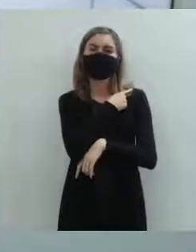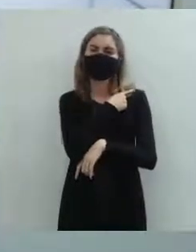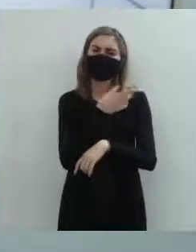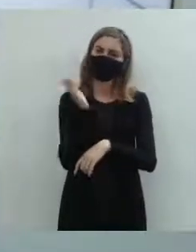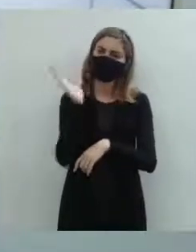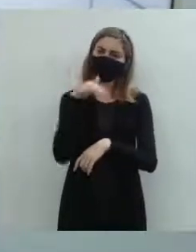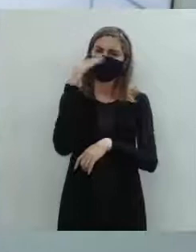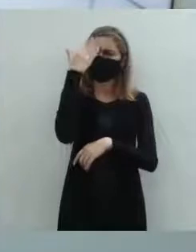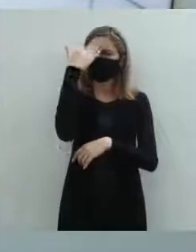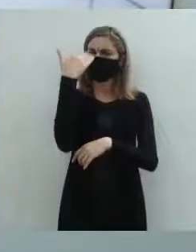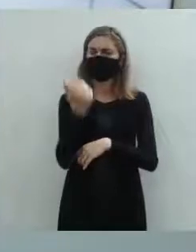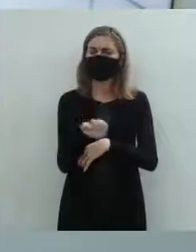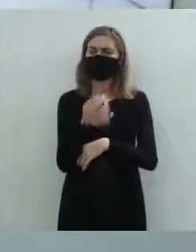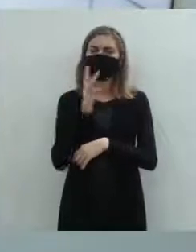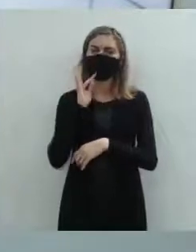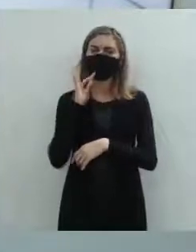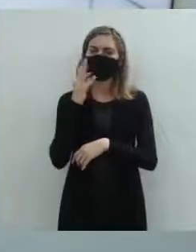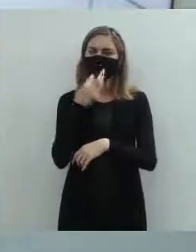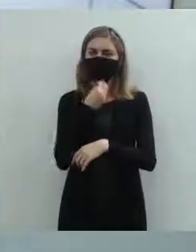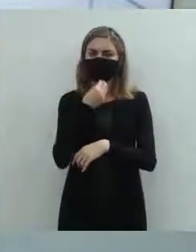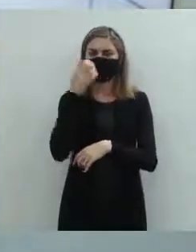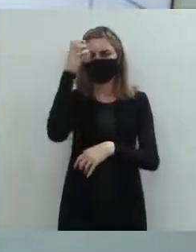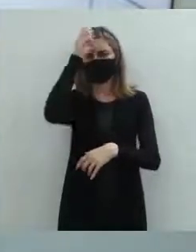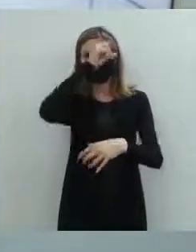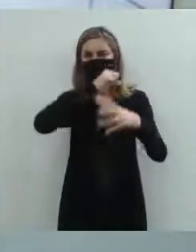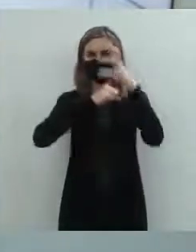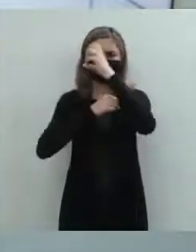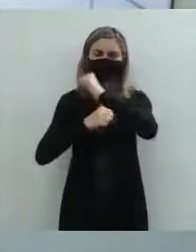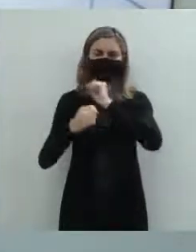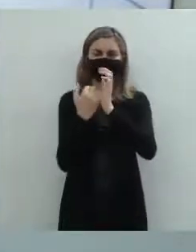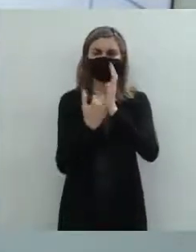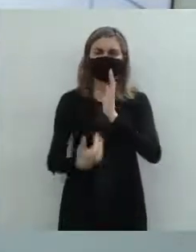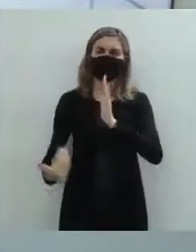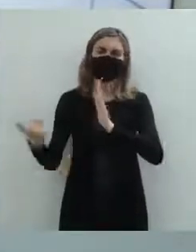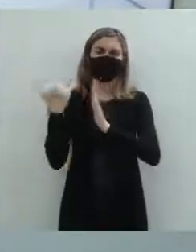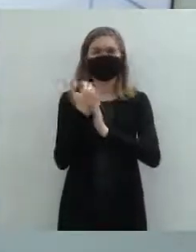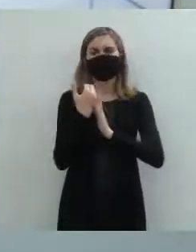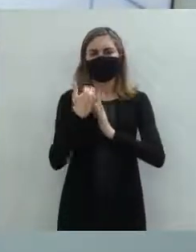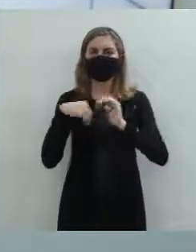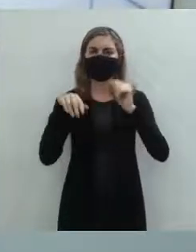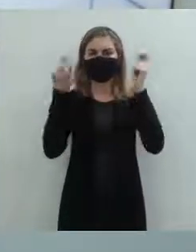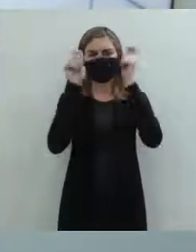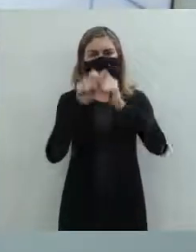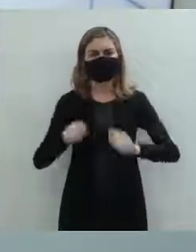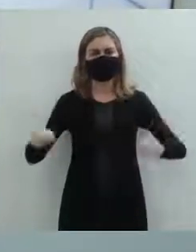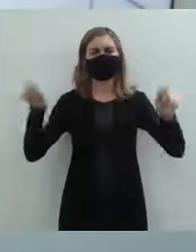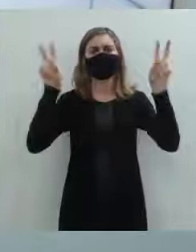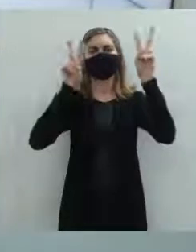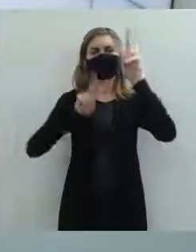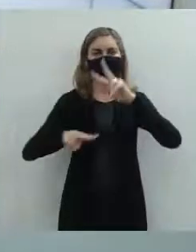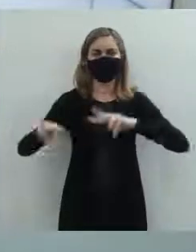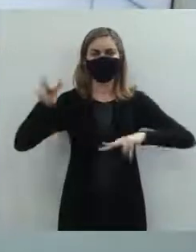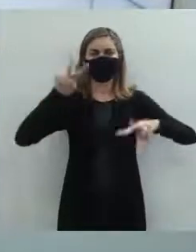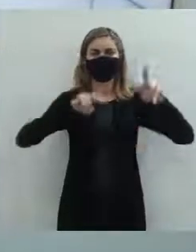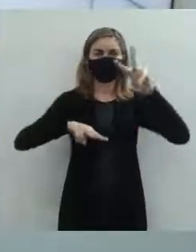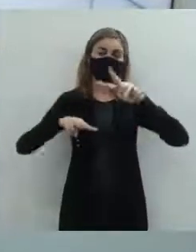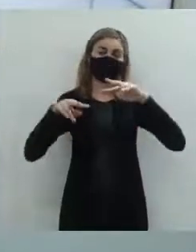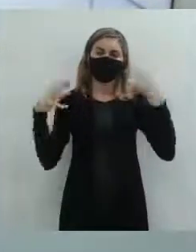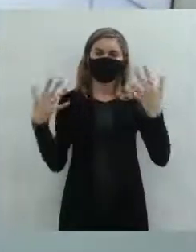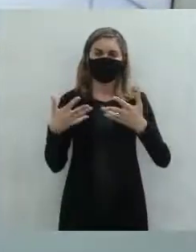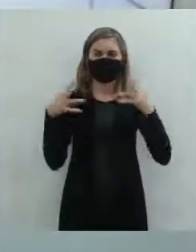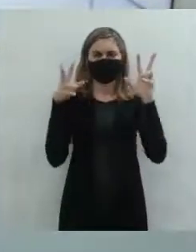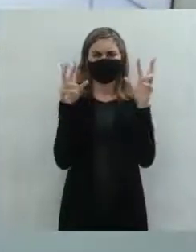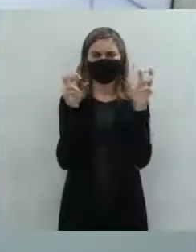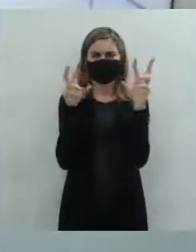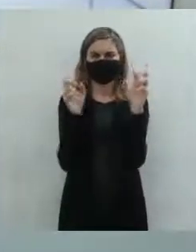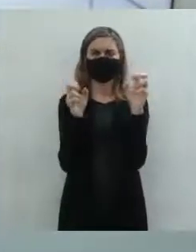vamos saber e conhecer e aprender um pouco mais sobre artes visuais. Então, hoje, o título